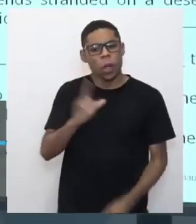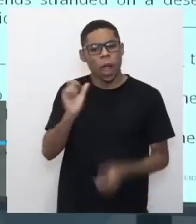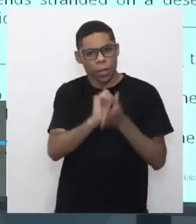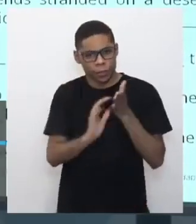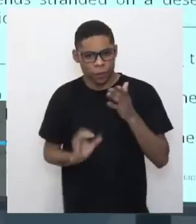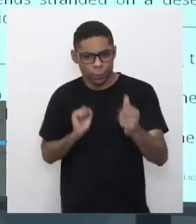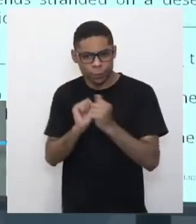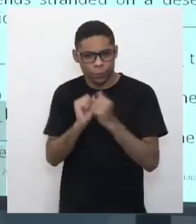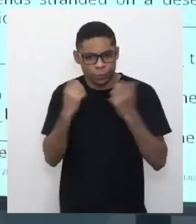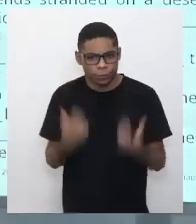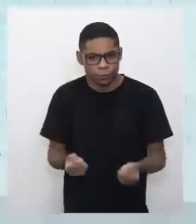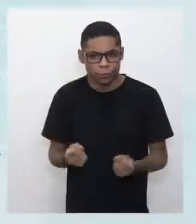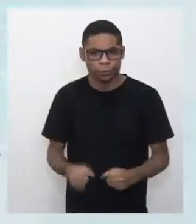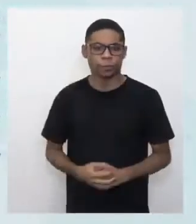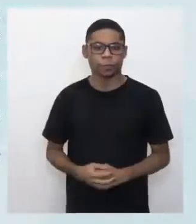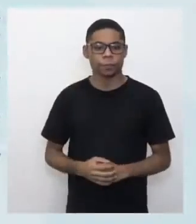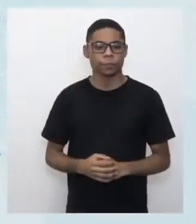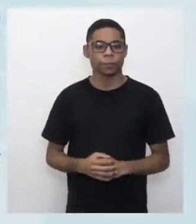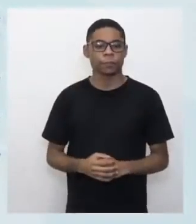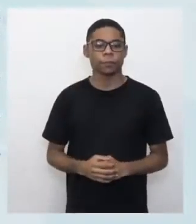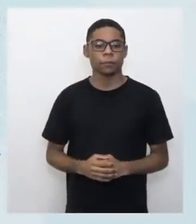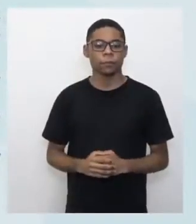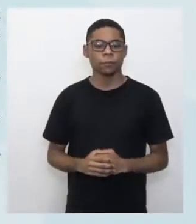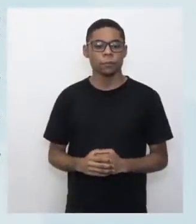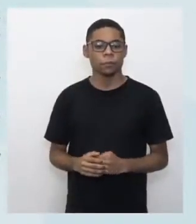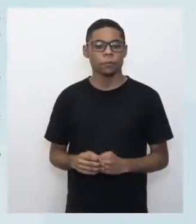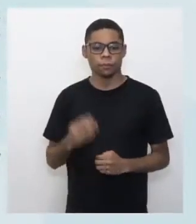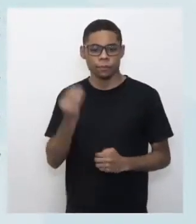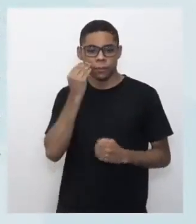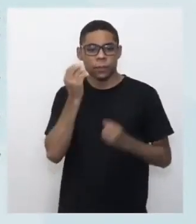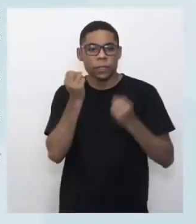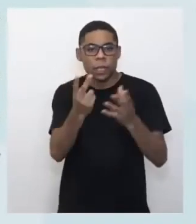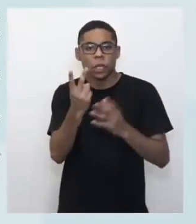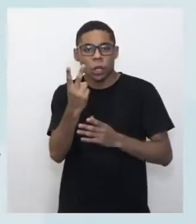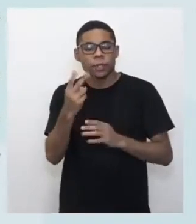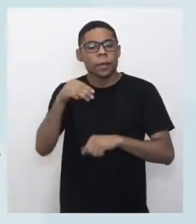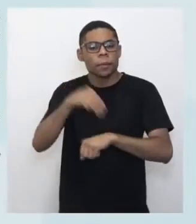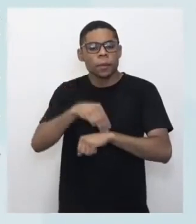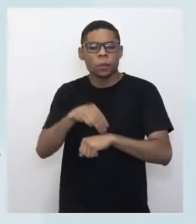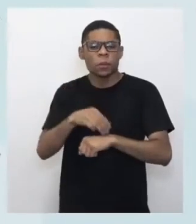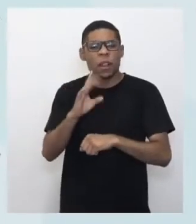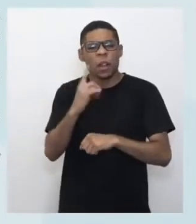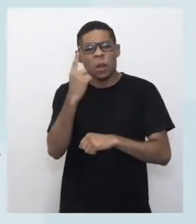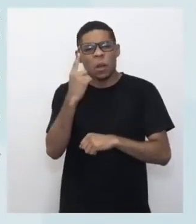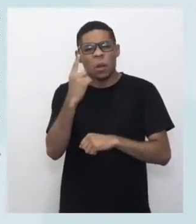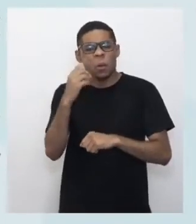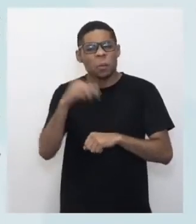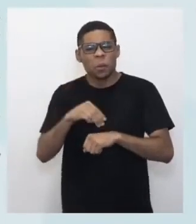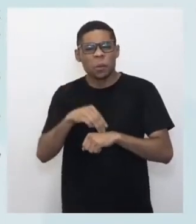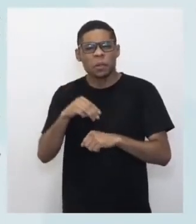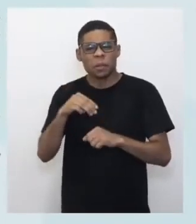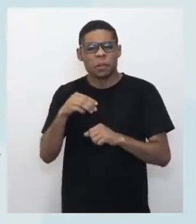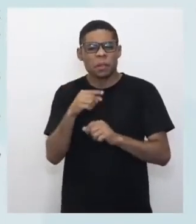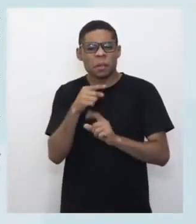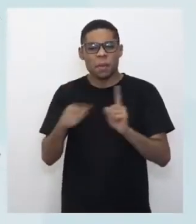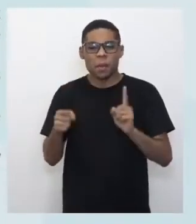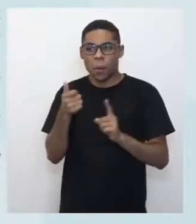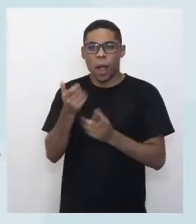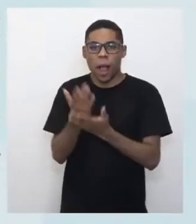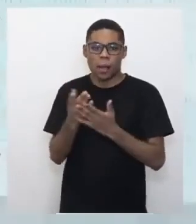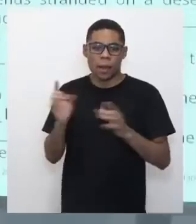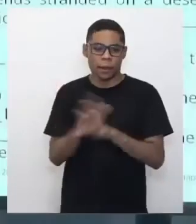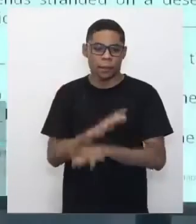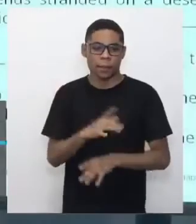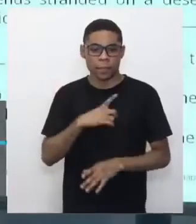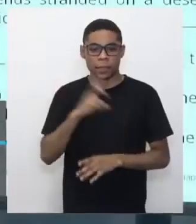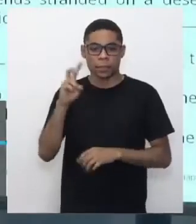agora? Vou deixar para vocês aí 2 minutinhos no chat. 1 minuto e meio, vai, 90 segundos. Que a aula está quase acabando também, Está quase acabando, temos